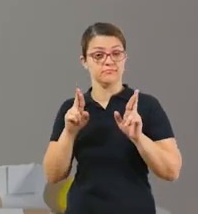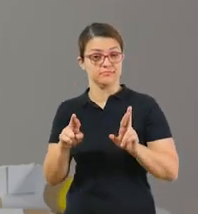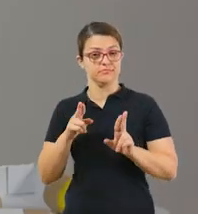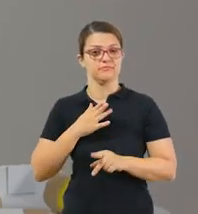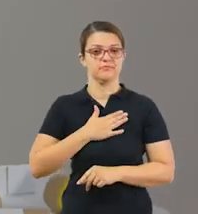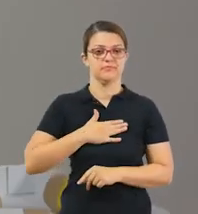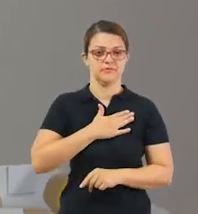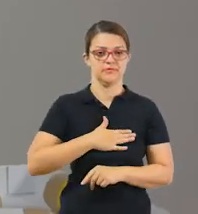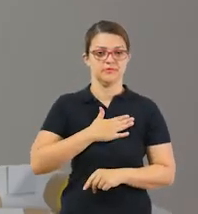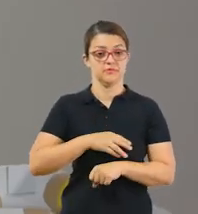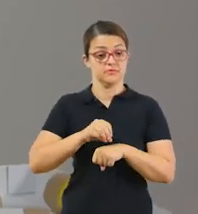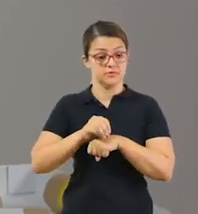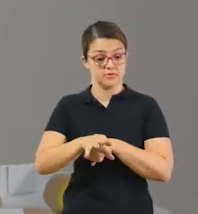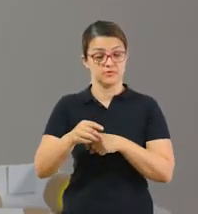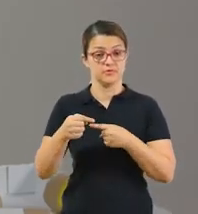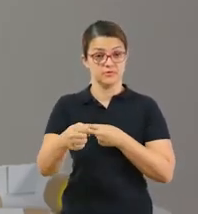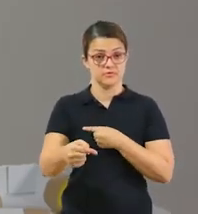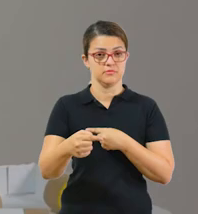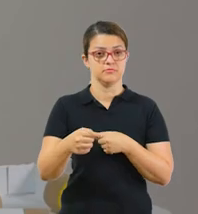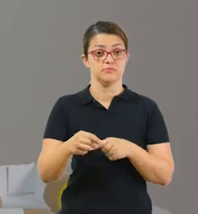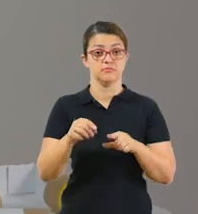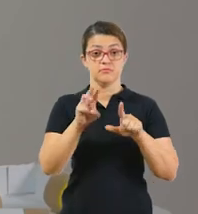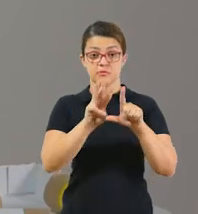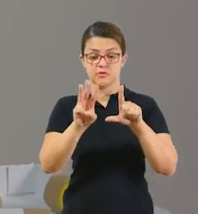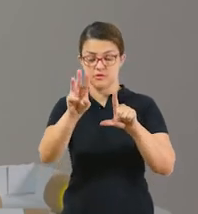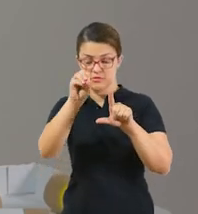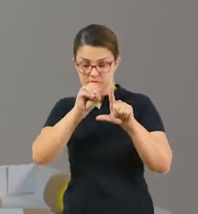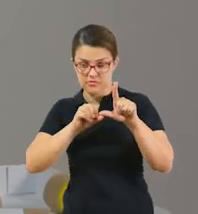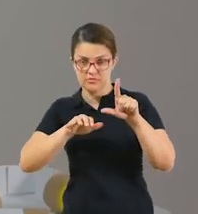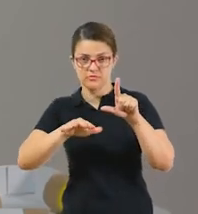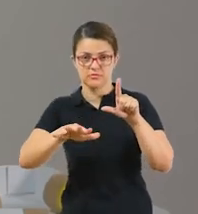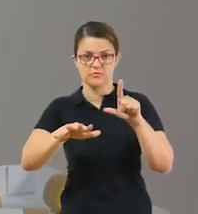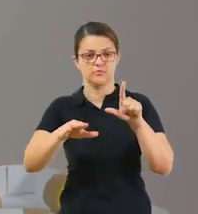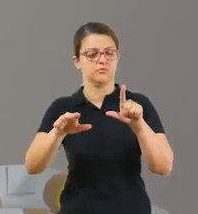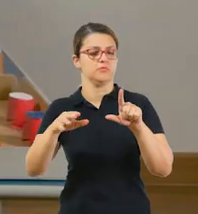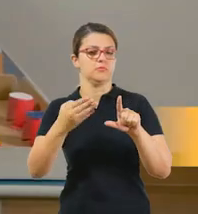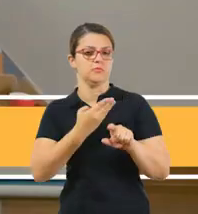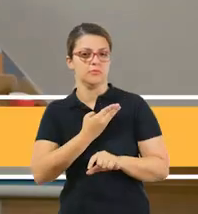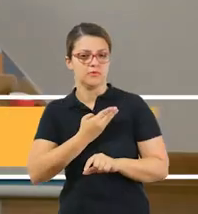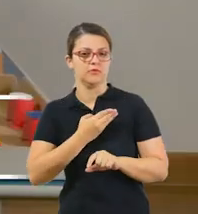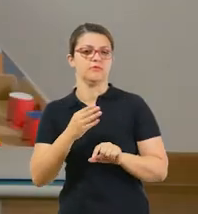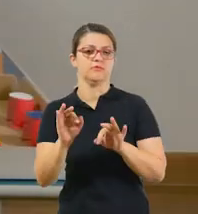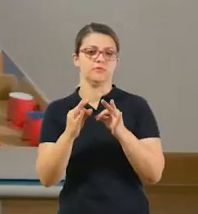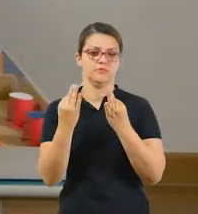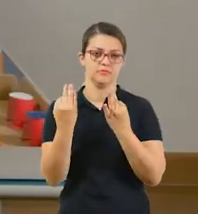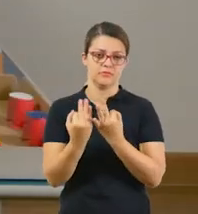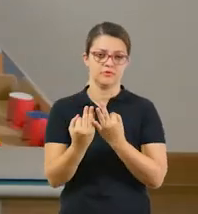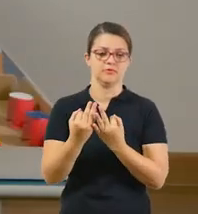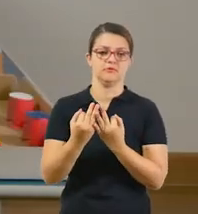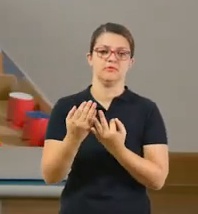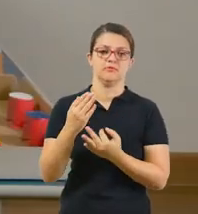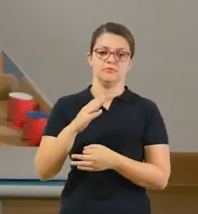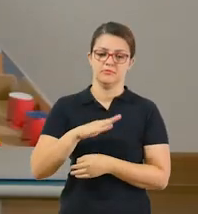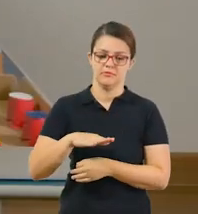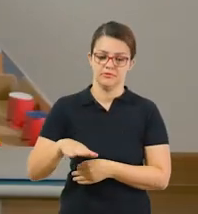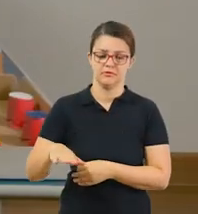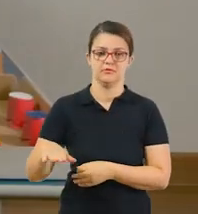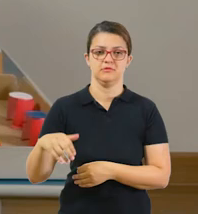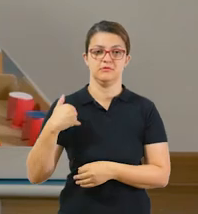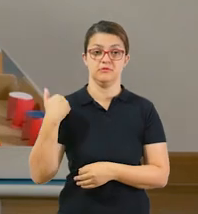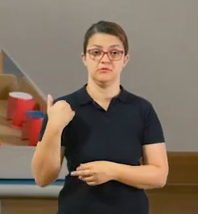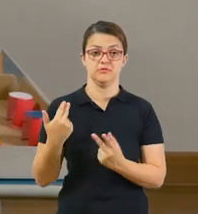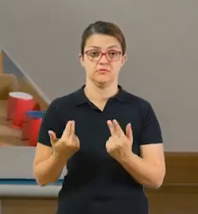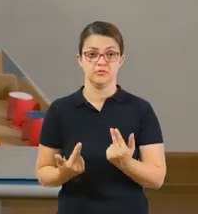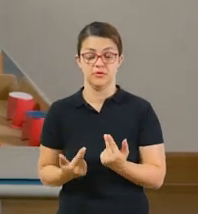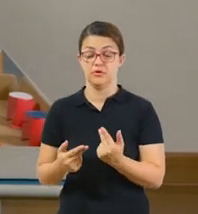vocês tenham gostado das sugestões para a semana. Compartilhe o link Lição de Casa com parentes, amigos e pessoas que tenham crianças nessa faixa de idade